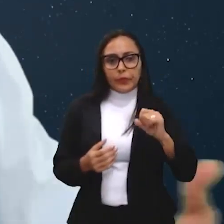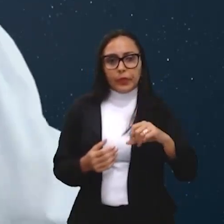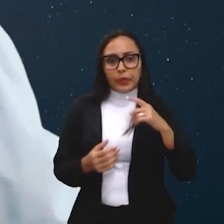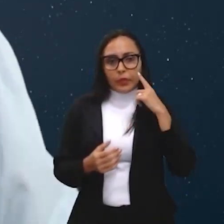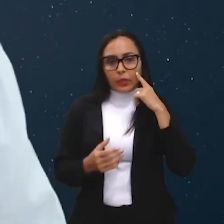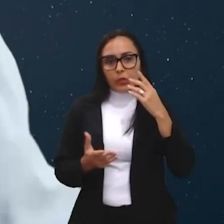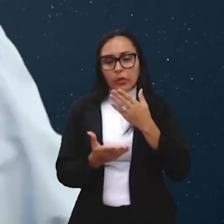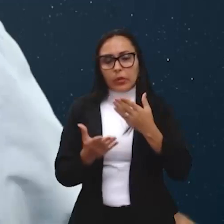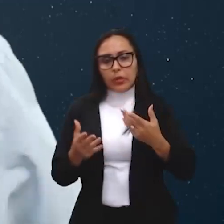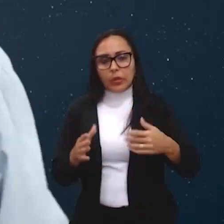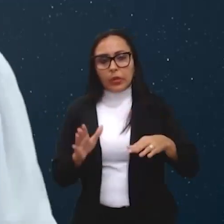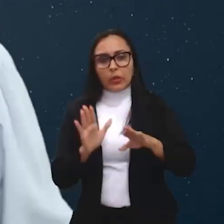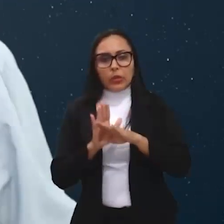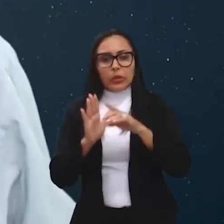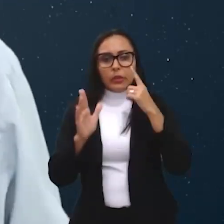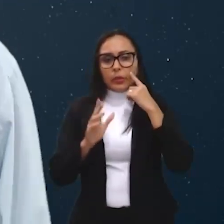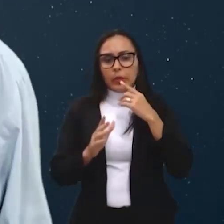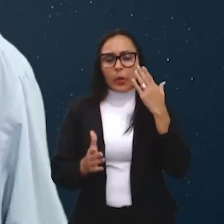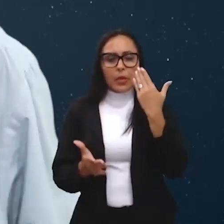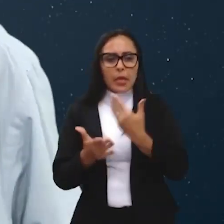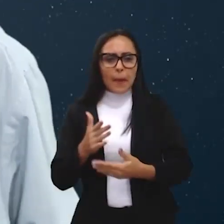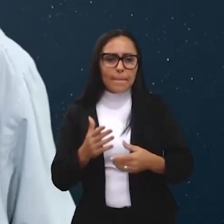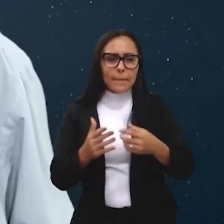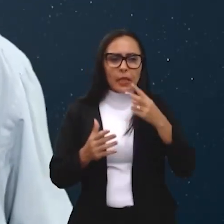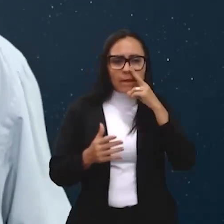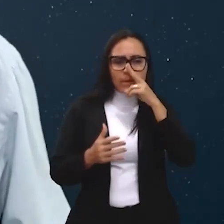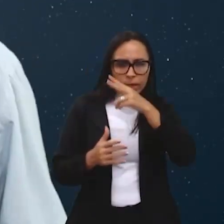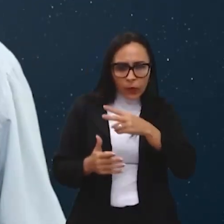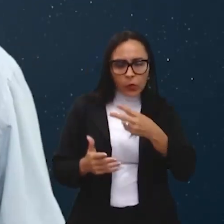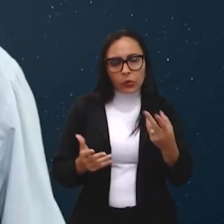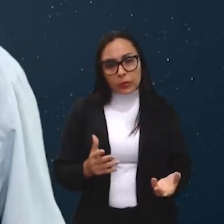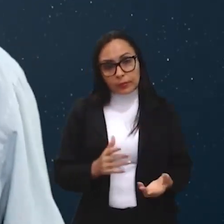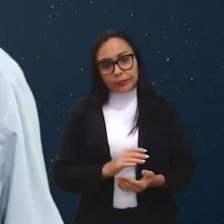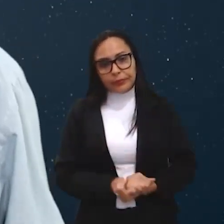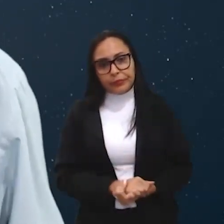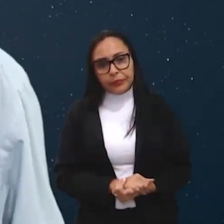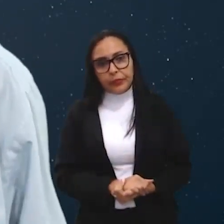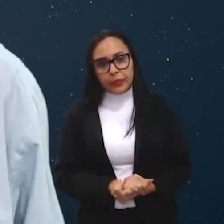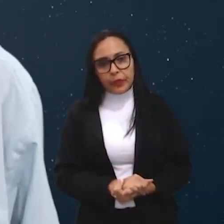que ela perde sua força, né? Perde a sua principal função, que é